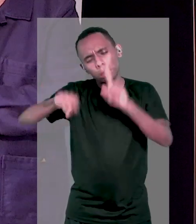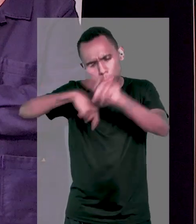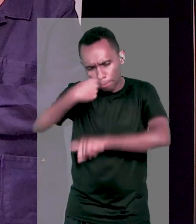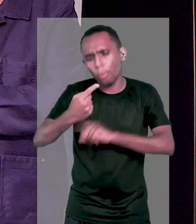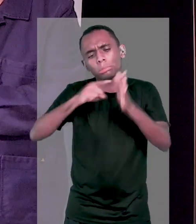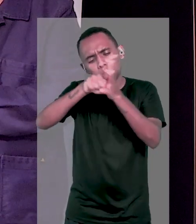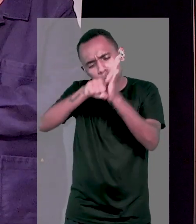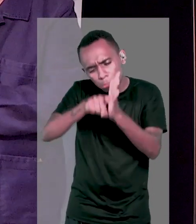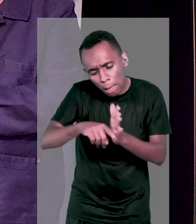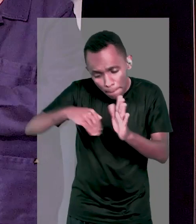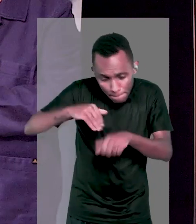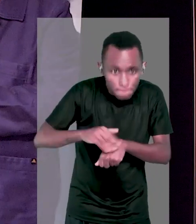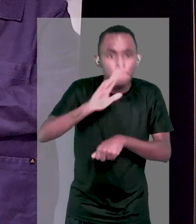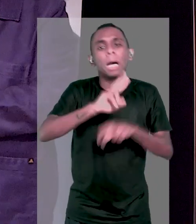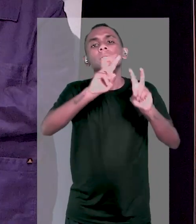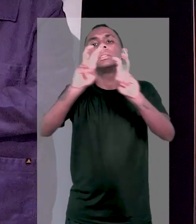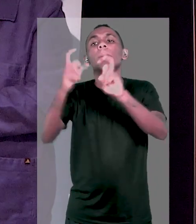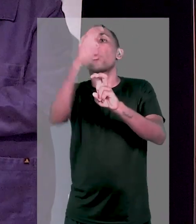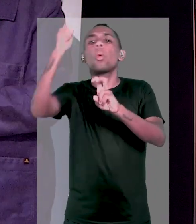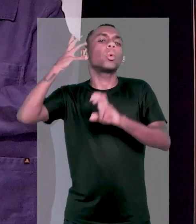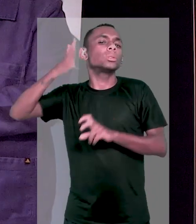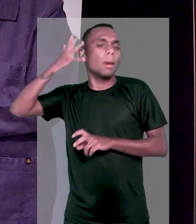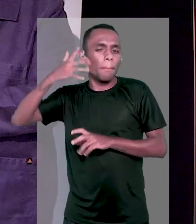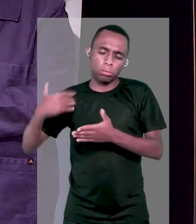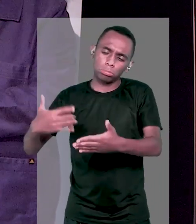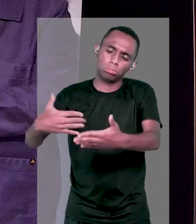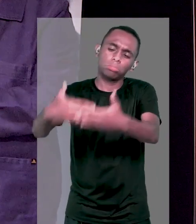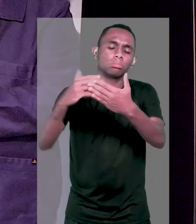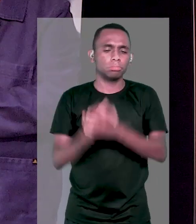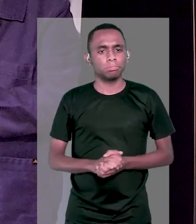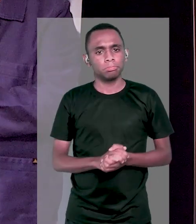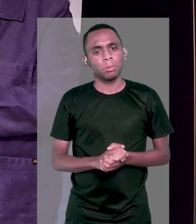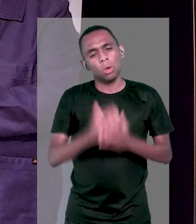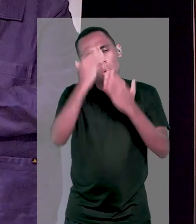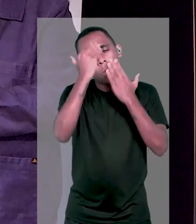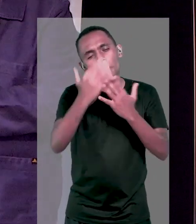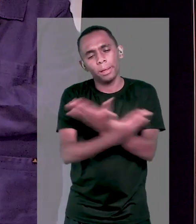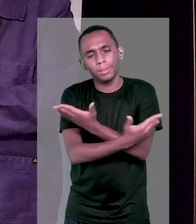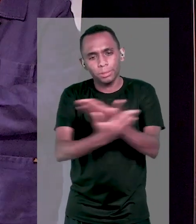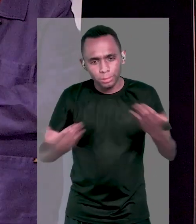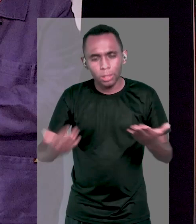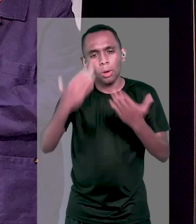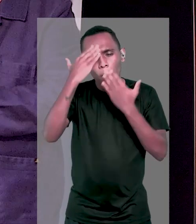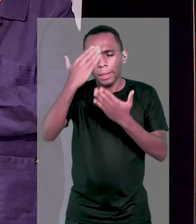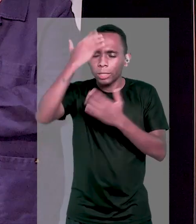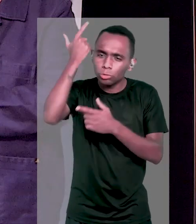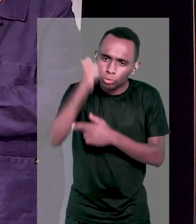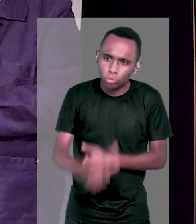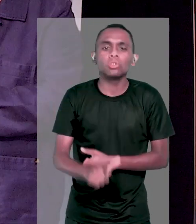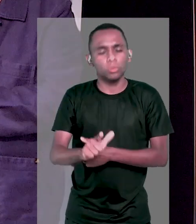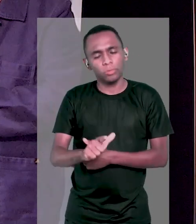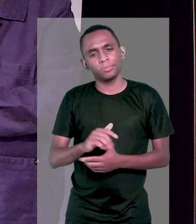e um livro fundamental que tem tudo a ver com a conferência de hoje, que é O Corpo da Liberdade.